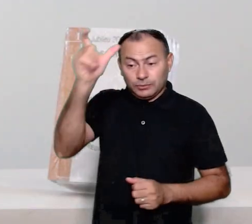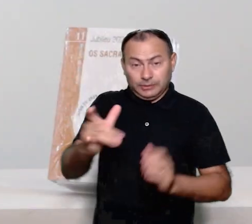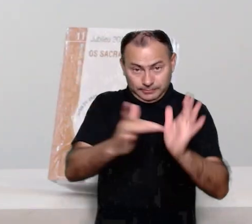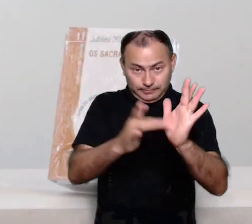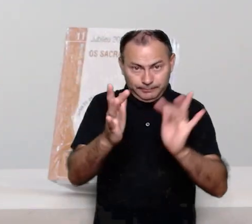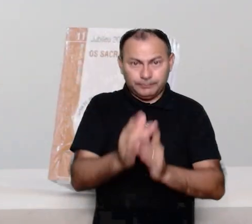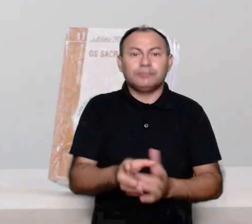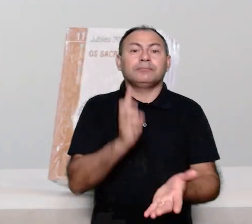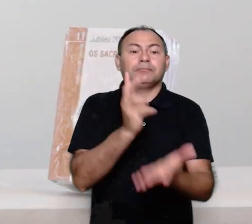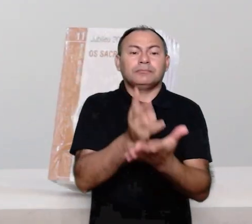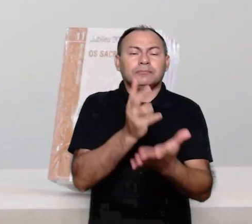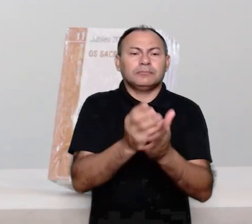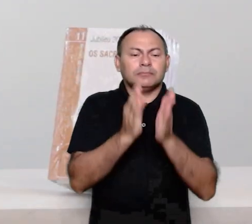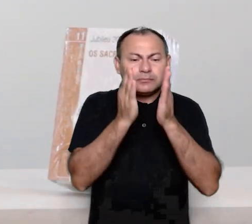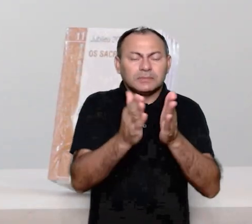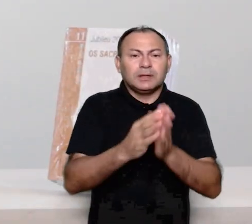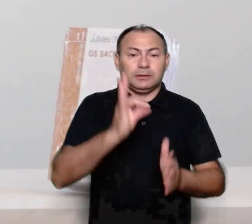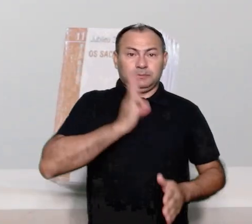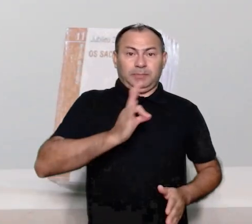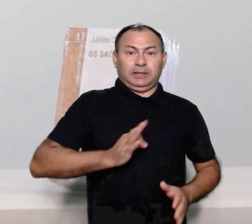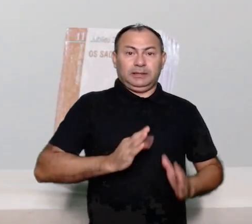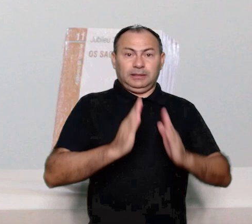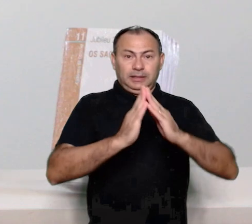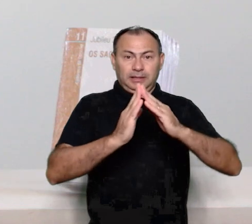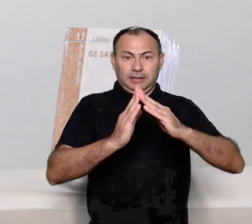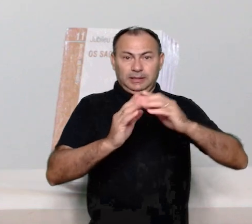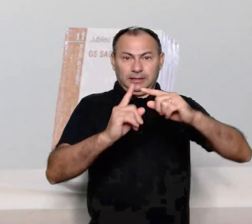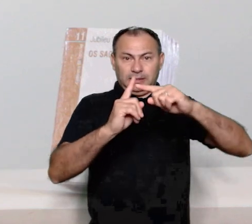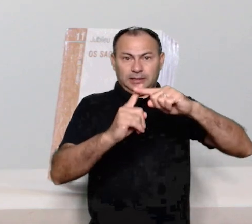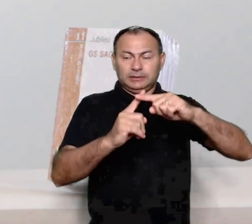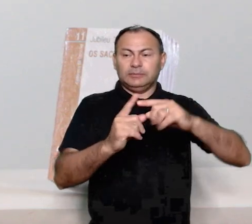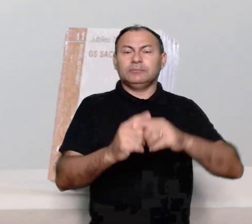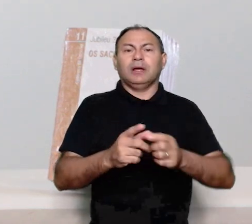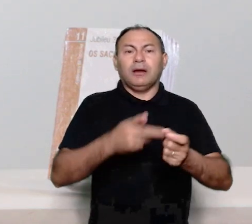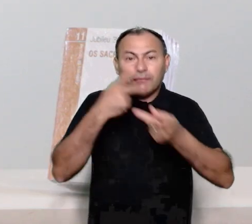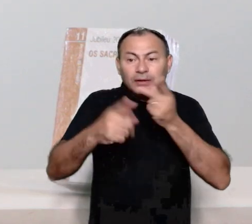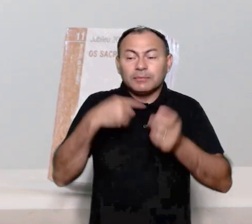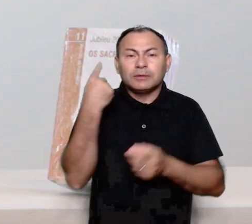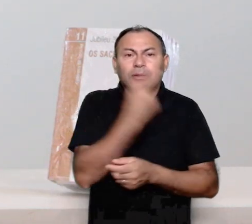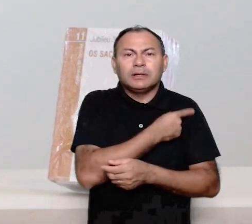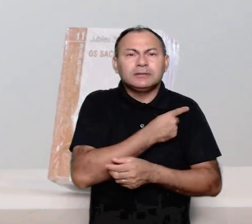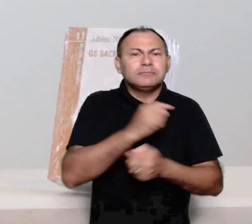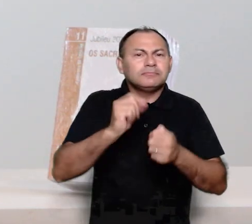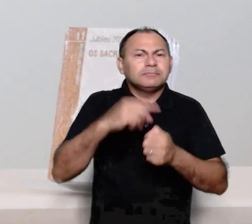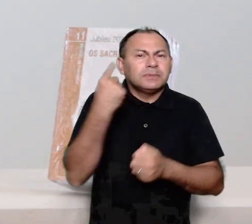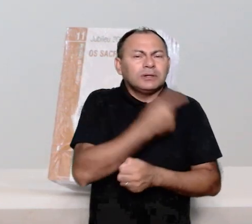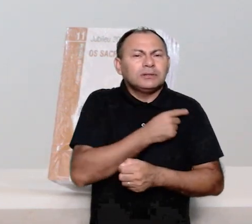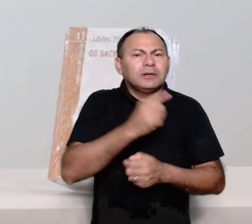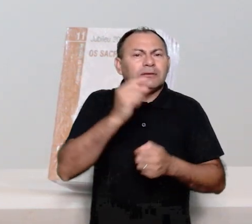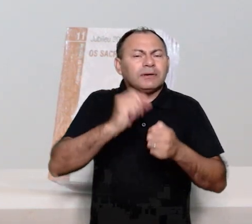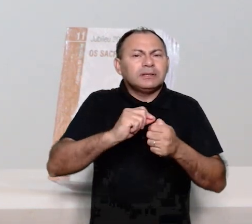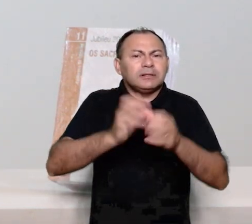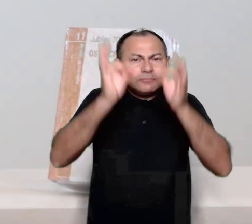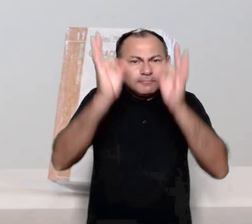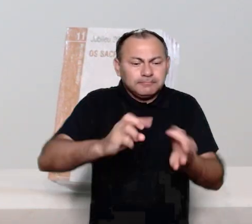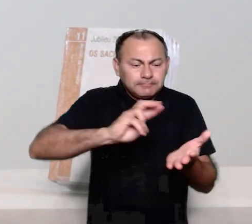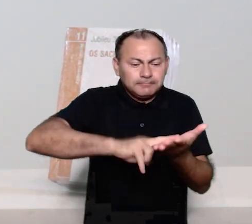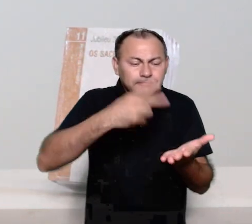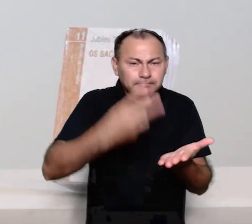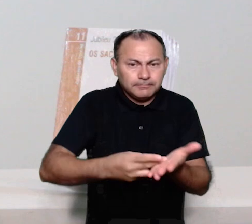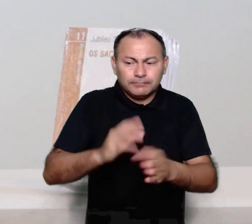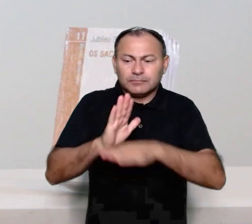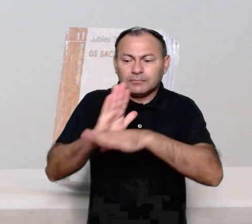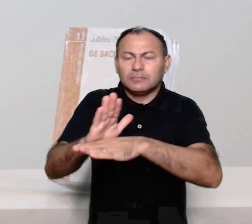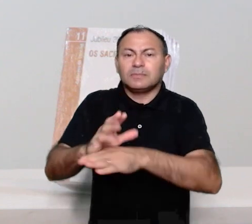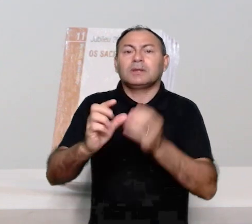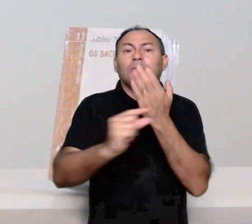Ainda continuando com a perspectiva dos padres da Igreja, cabe para nós fazer uma correta tradução, que também é